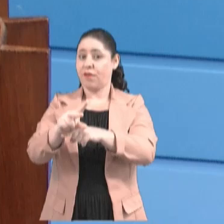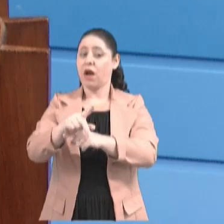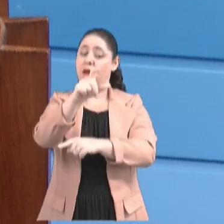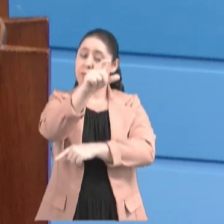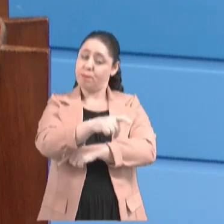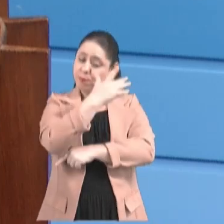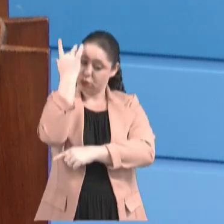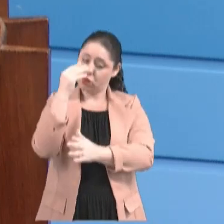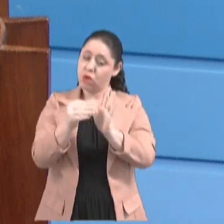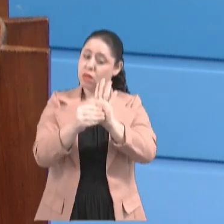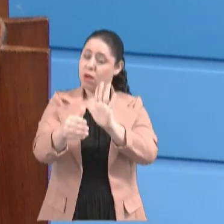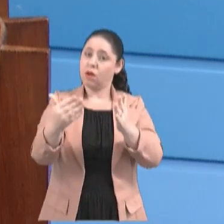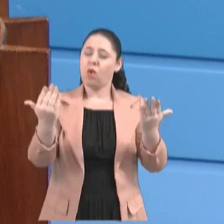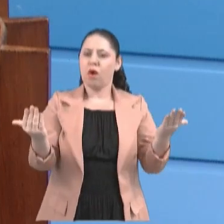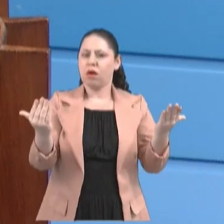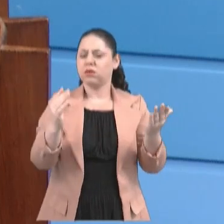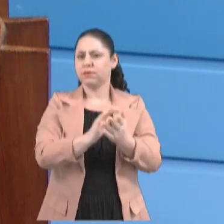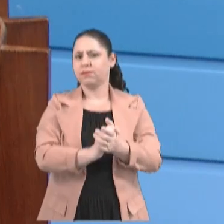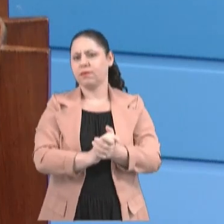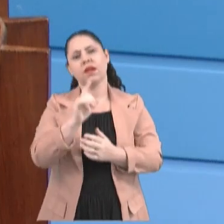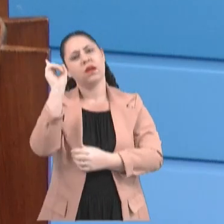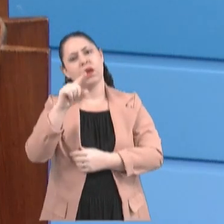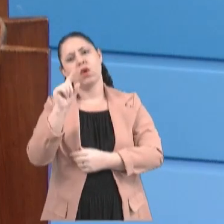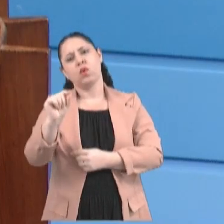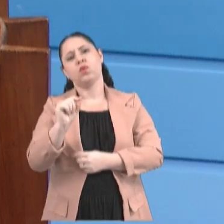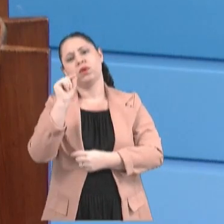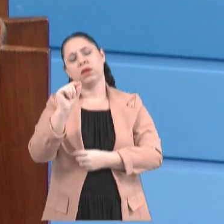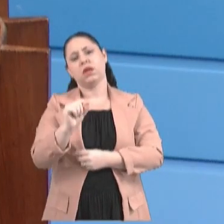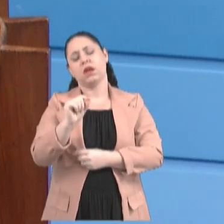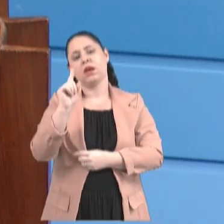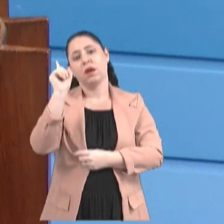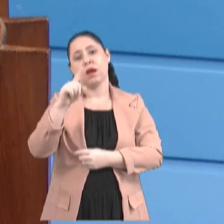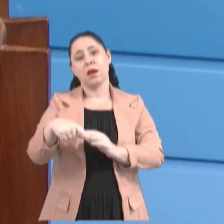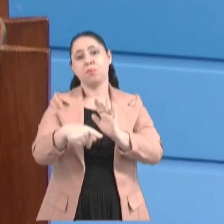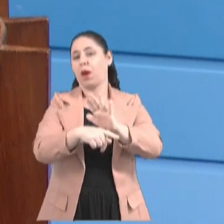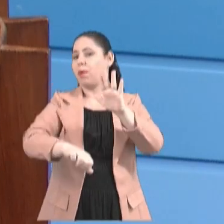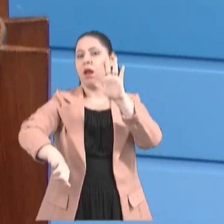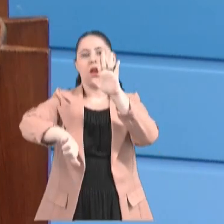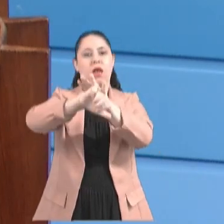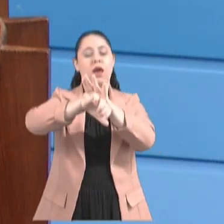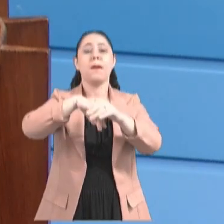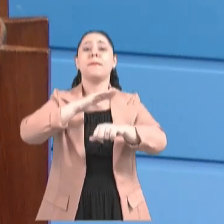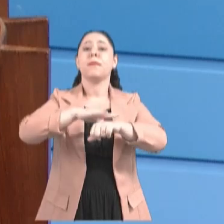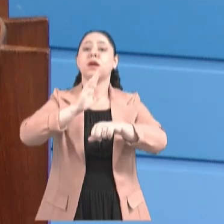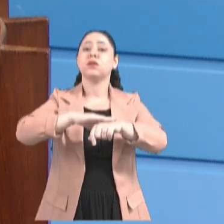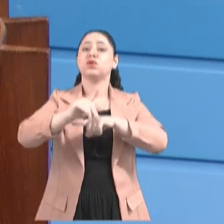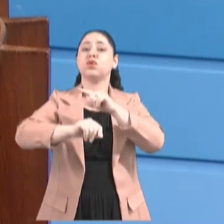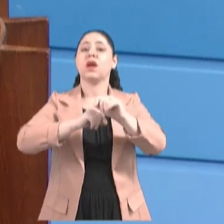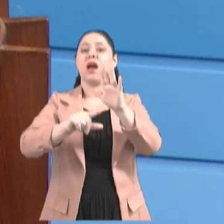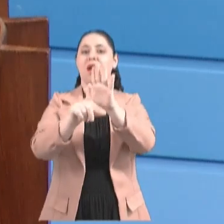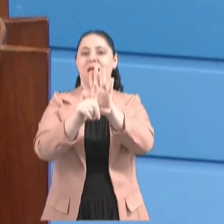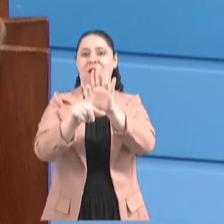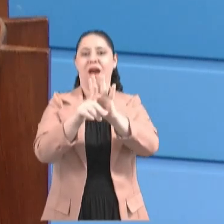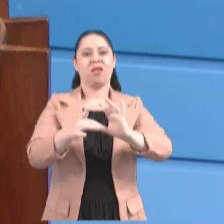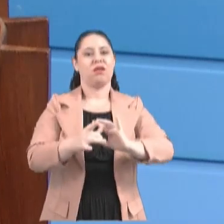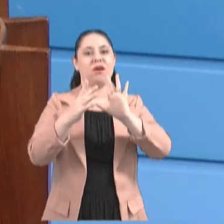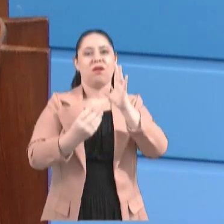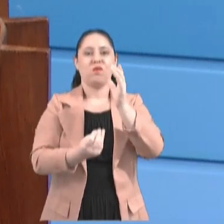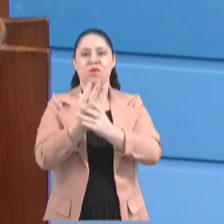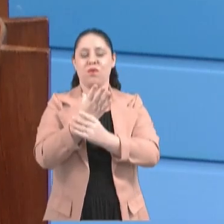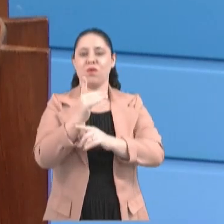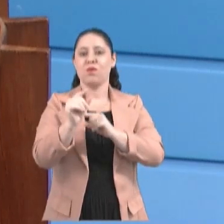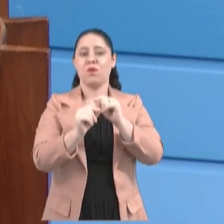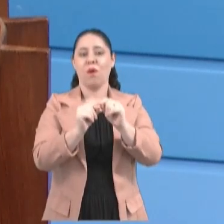indicado. Ou seja, se trata de um ato ilegal. que mais? Essa lei autorizou a